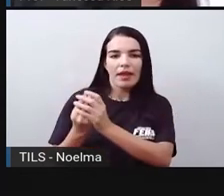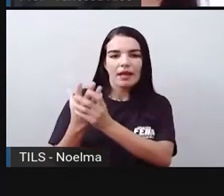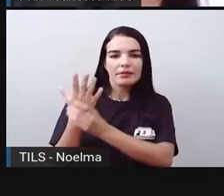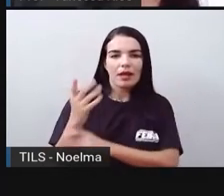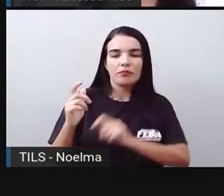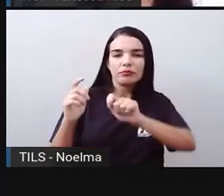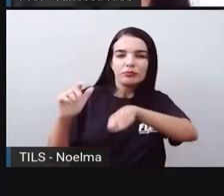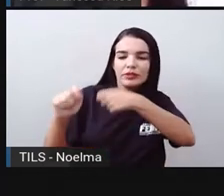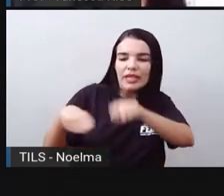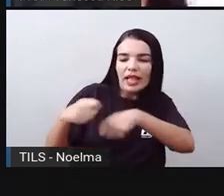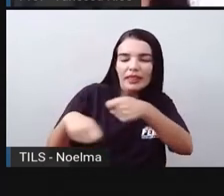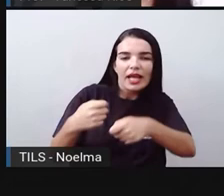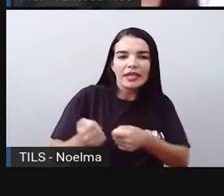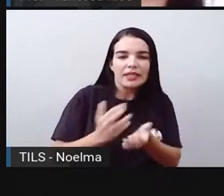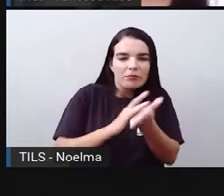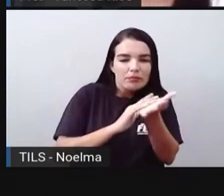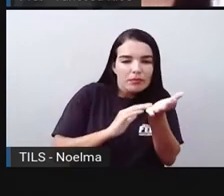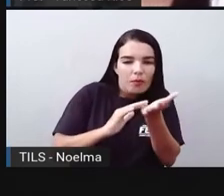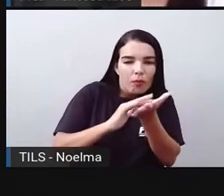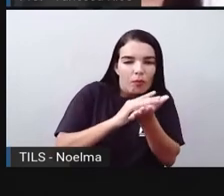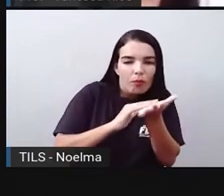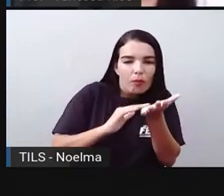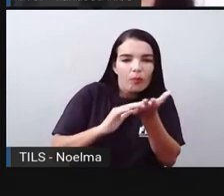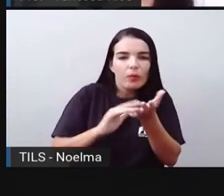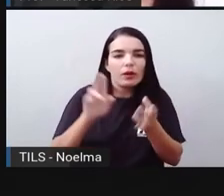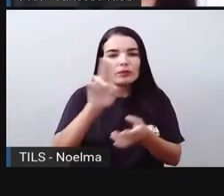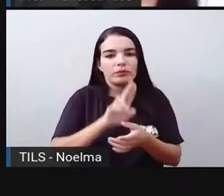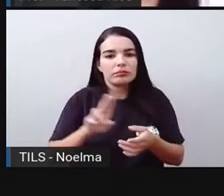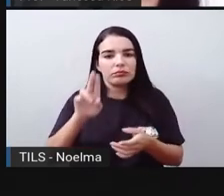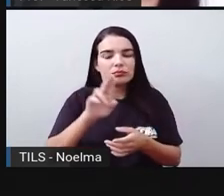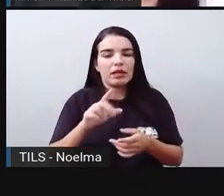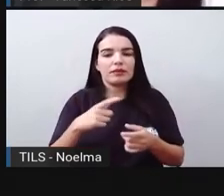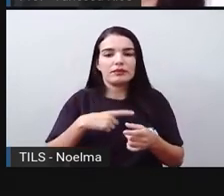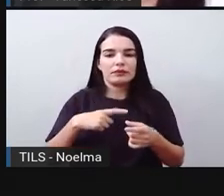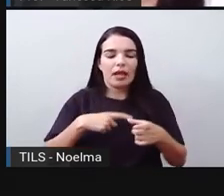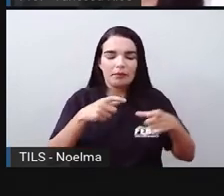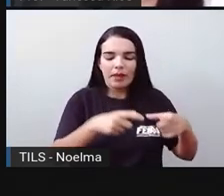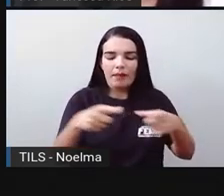mundo, com pequenas diferenças de uma região para outra.